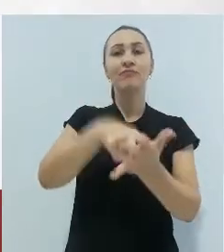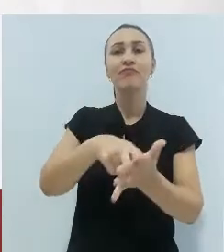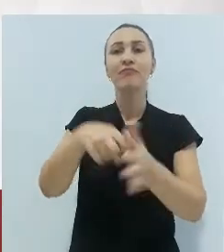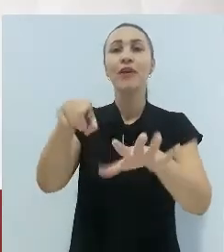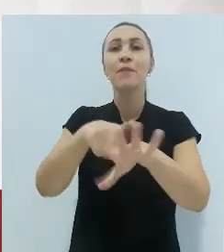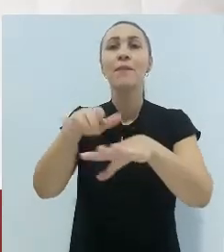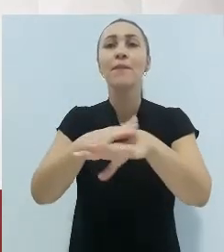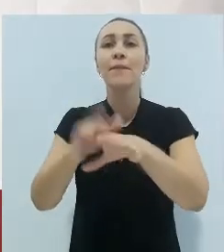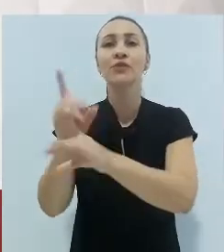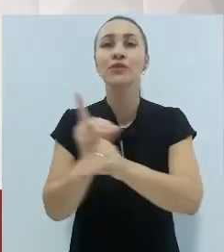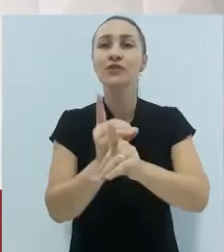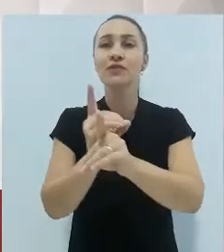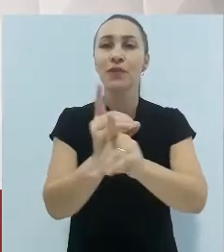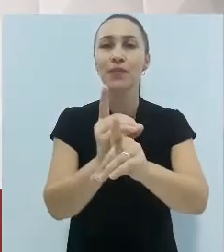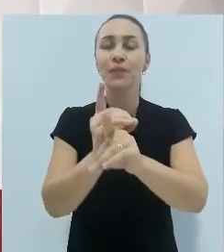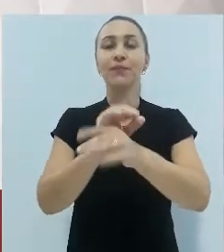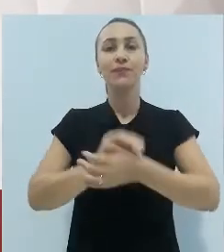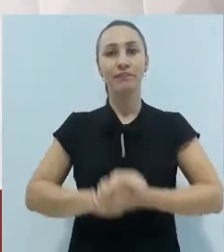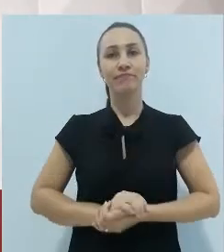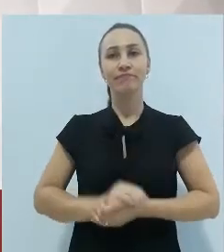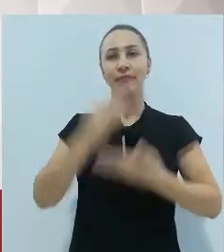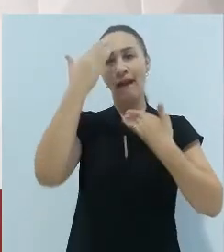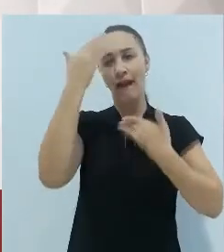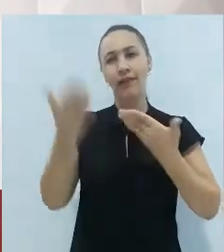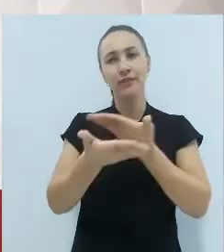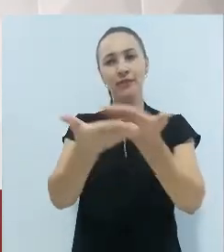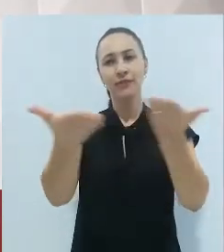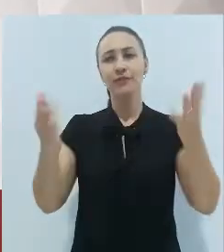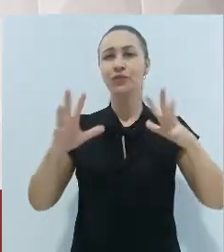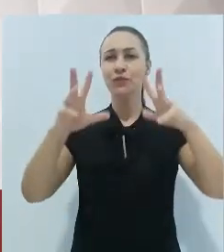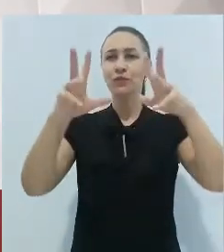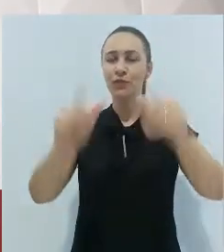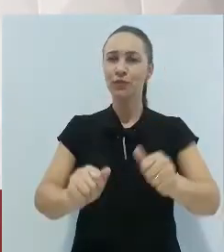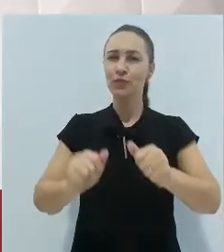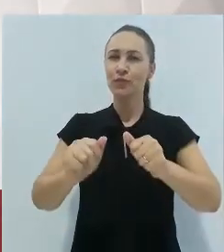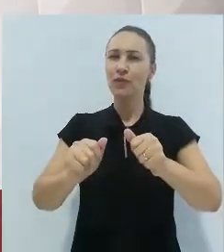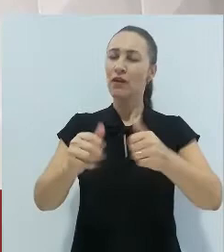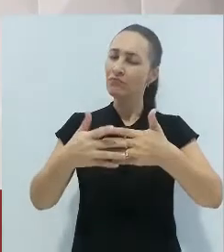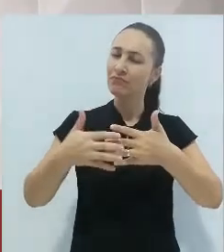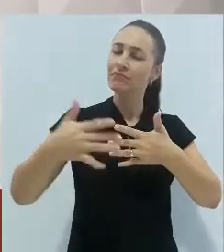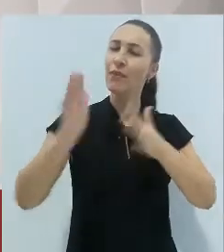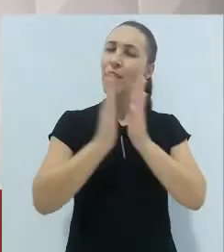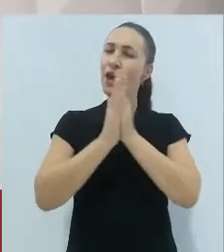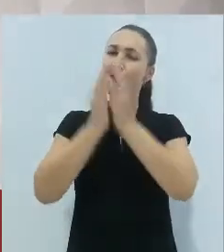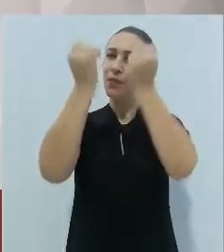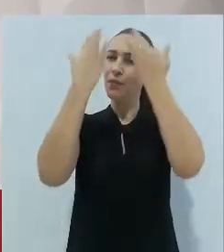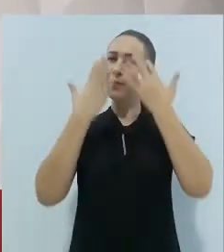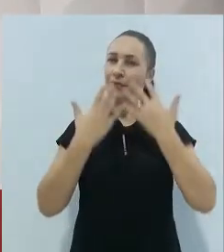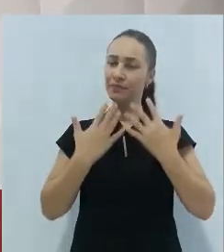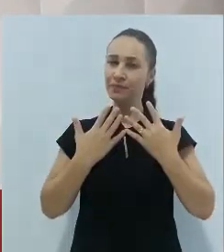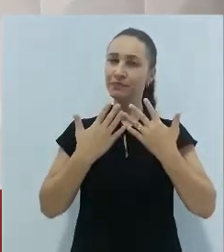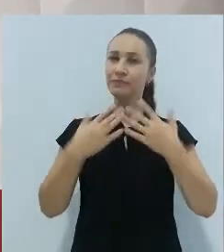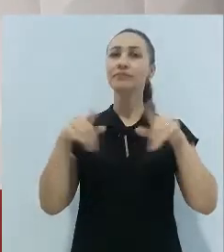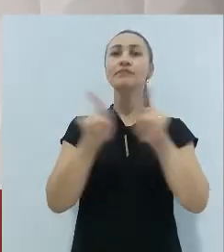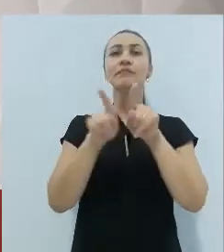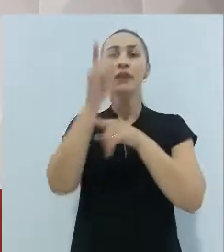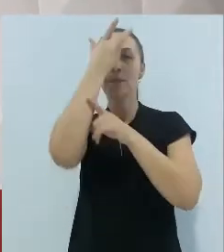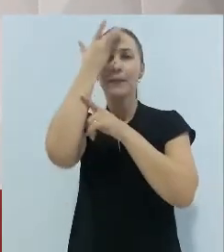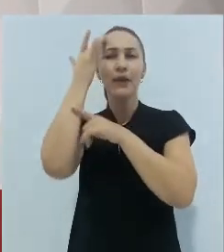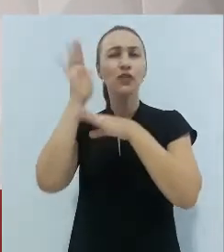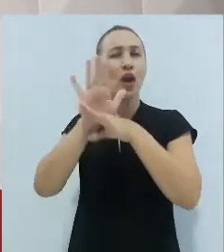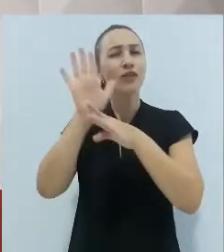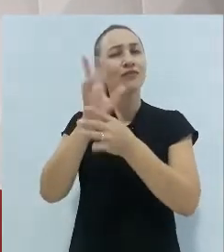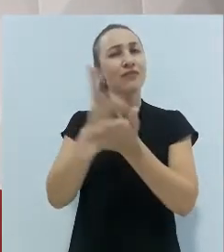discípulos. Agradeço a todos vocês que durante este tempo rezaram por mim, aqueles que colaboraram todo o primeiro domingo do